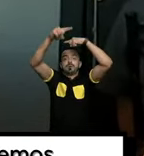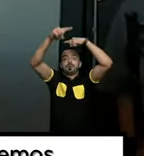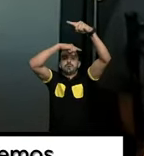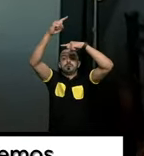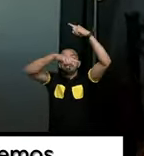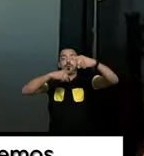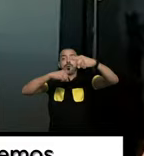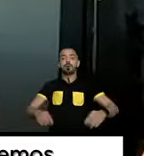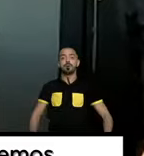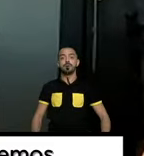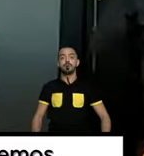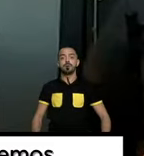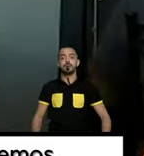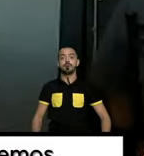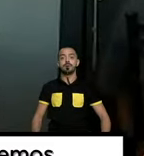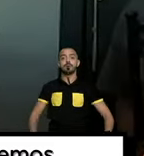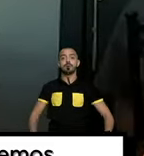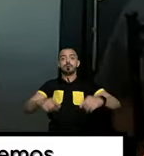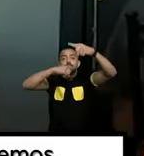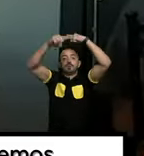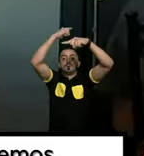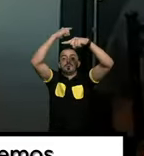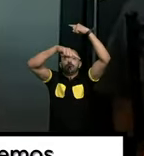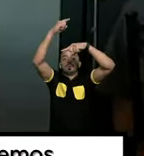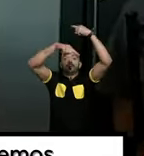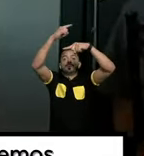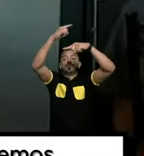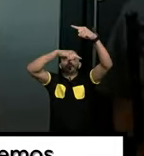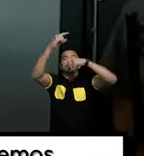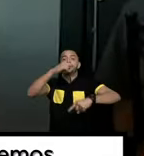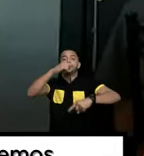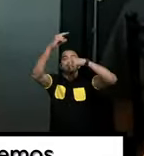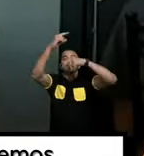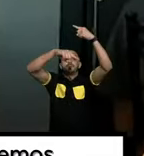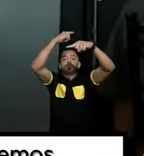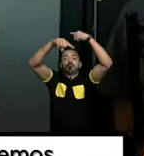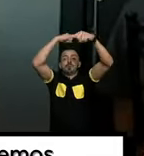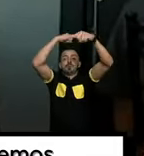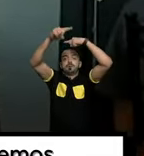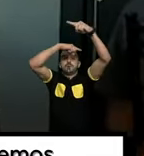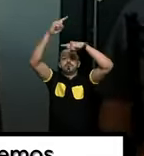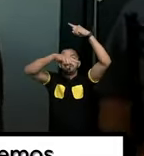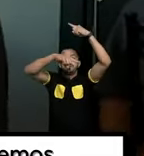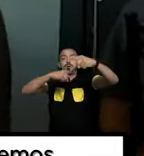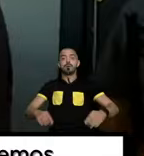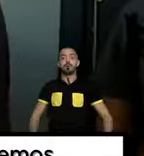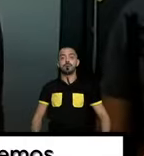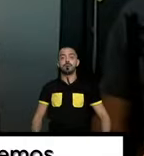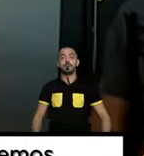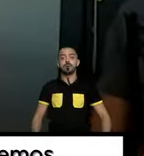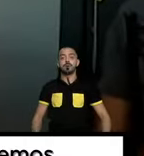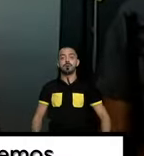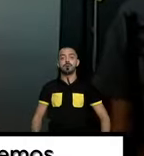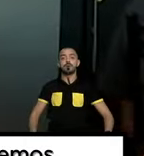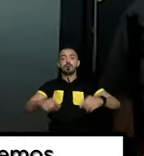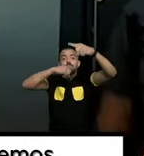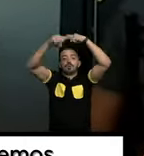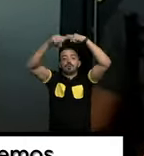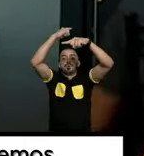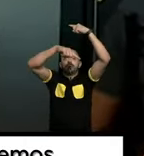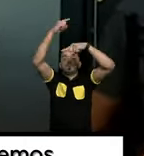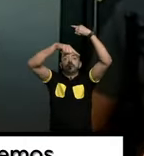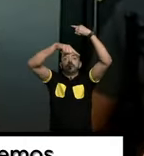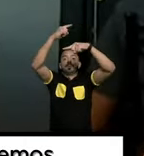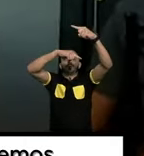everon tá fazendo ali o Flávio rodrig de Souza mas vai minutos que ele não adianta ele dá 10